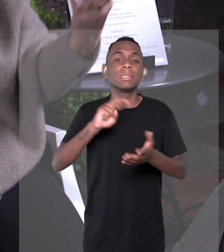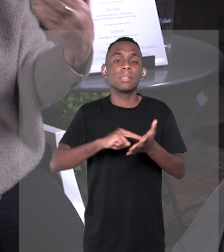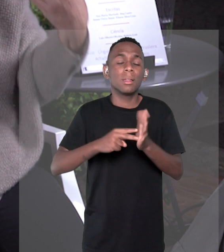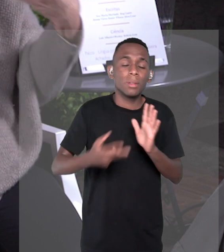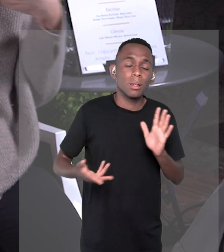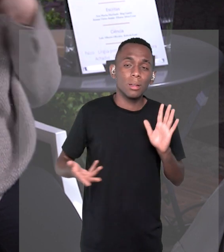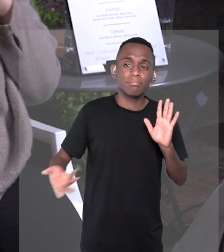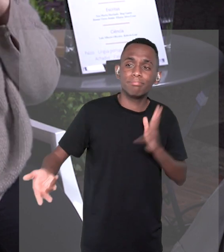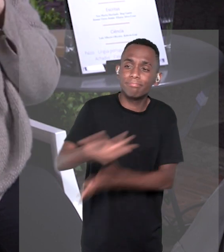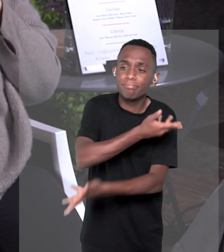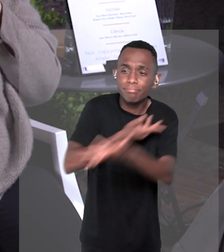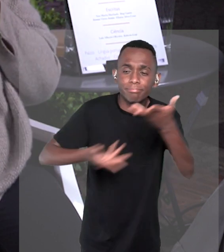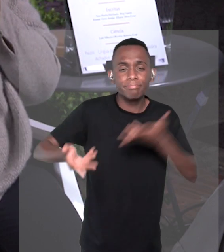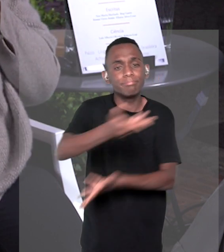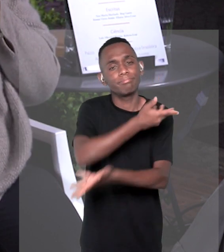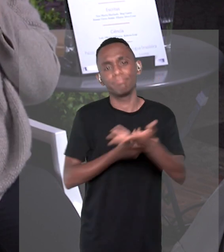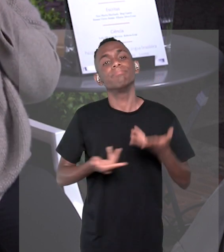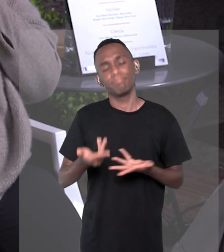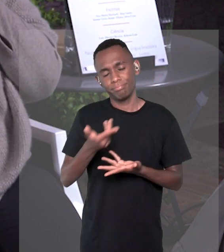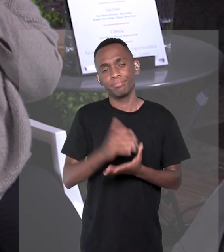Quando você me pergunta qual é o público,